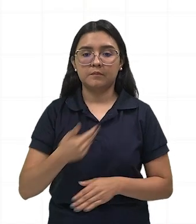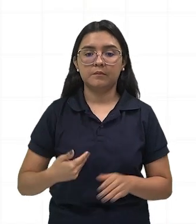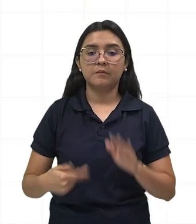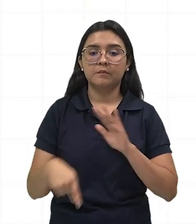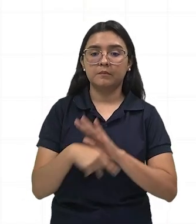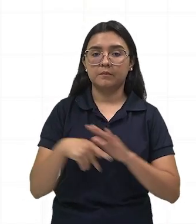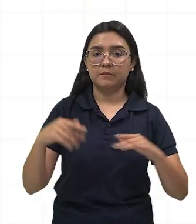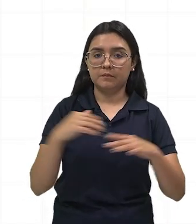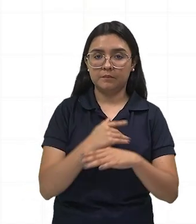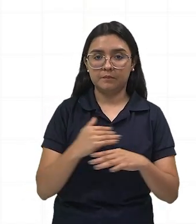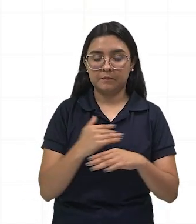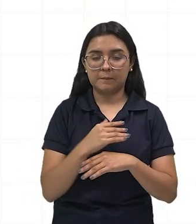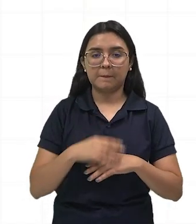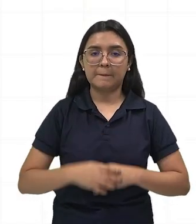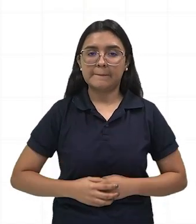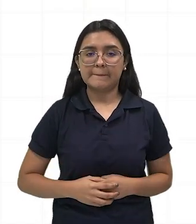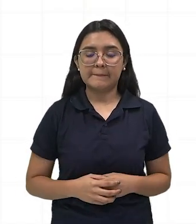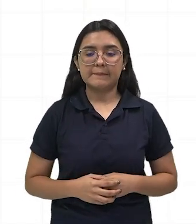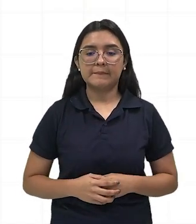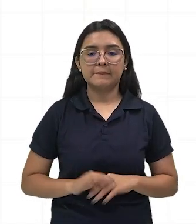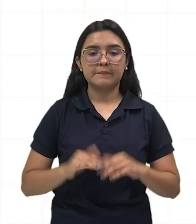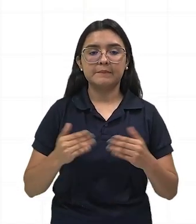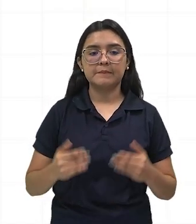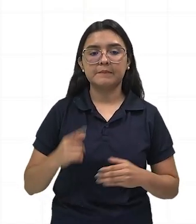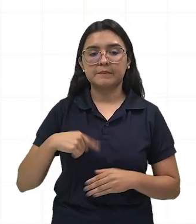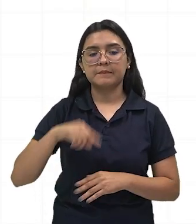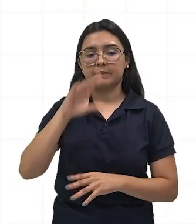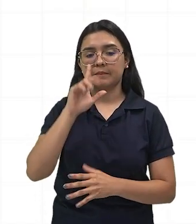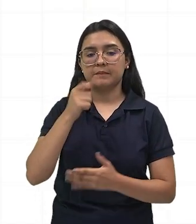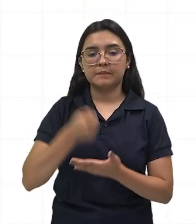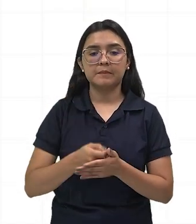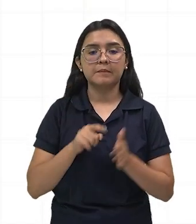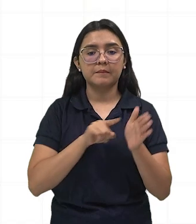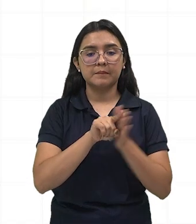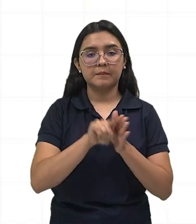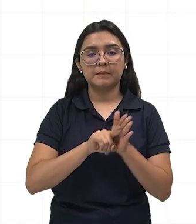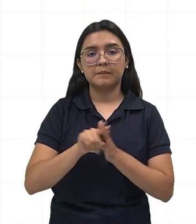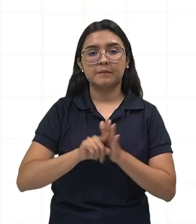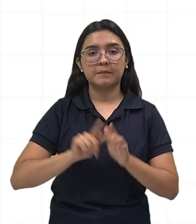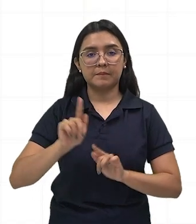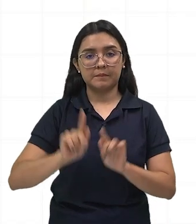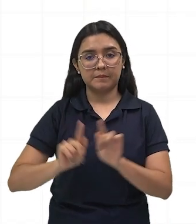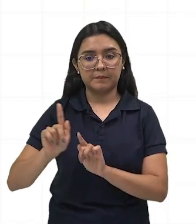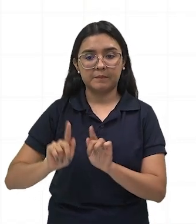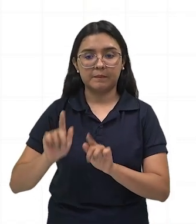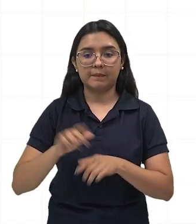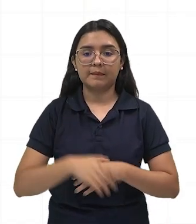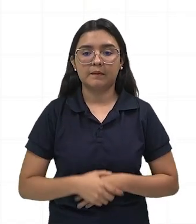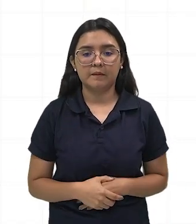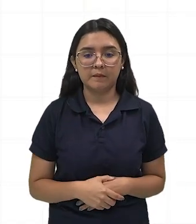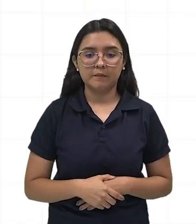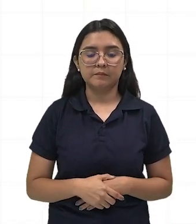da cidade. Eles decidem realizar uma pesquisa censitária